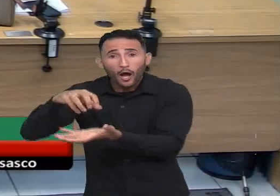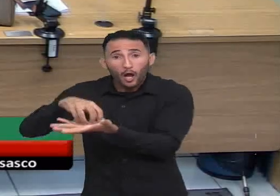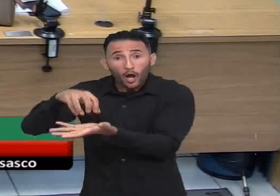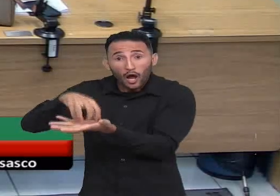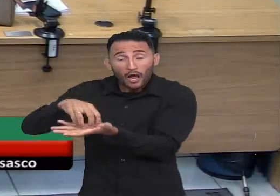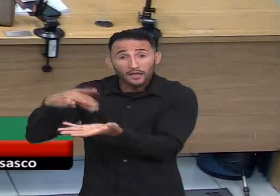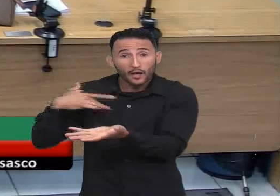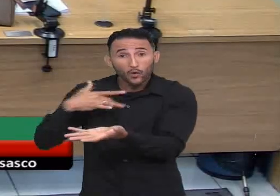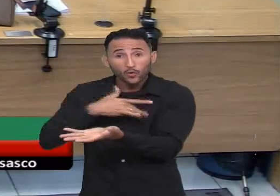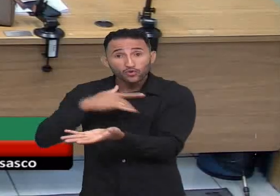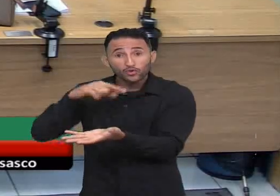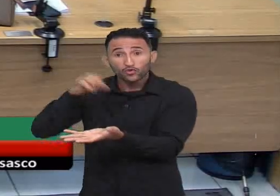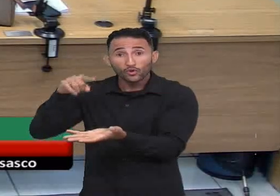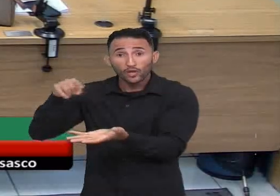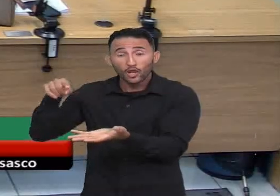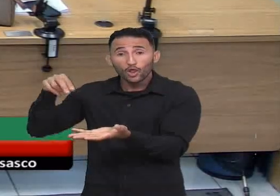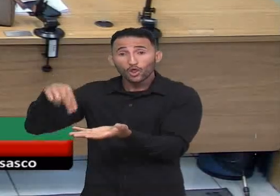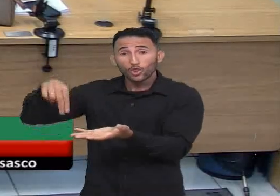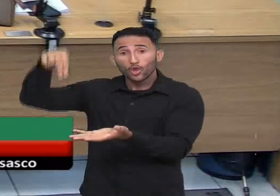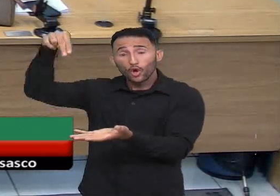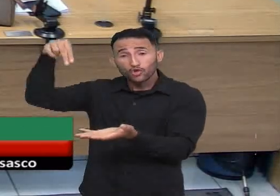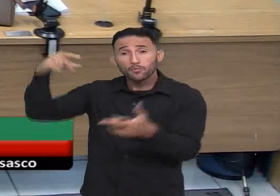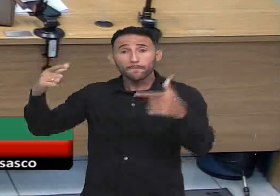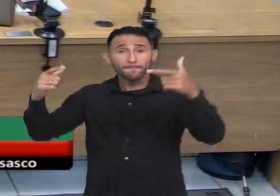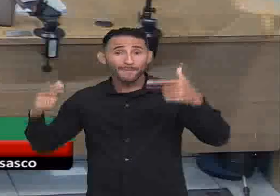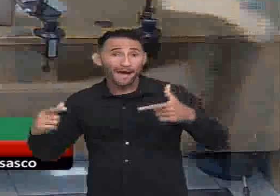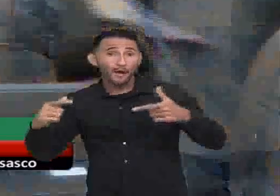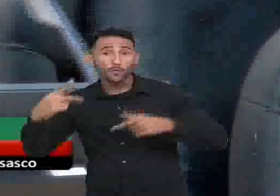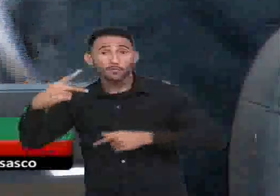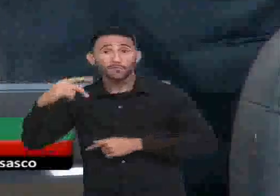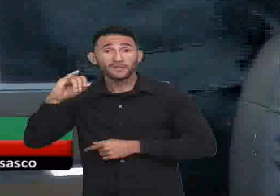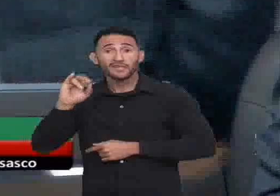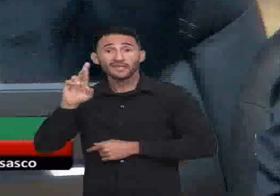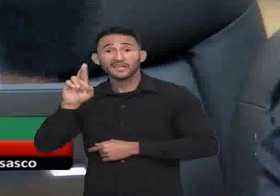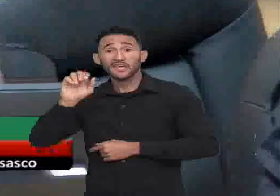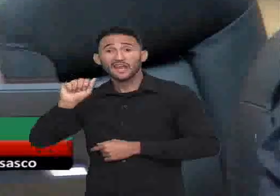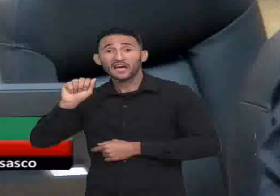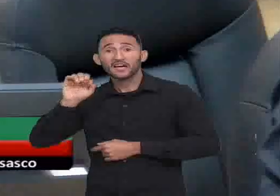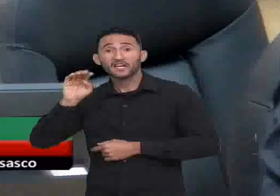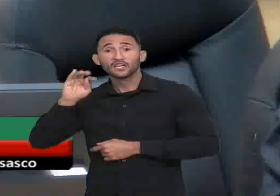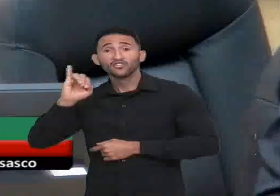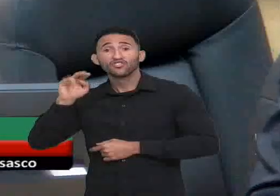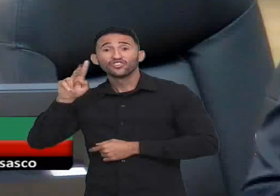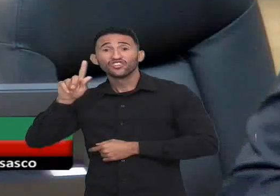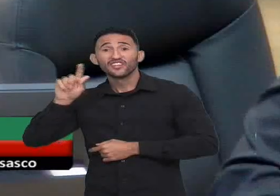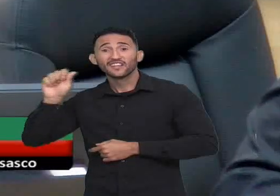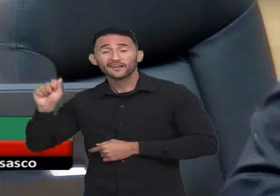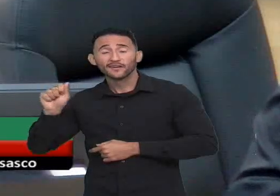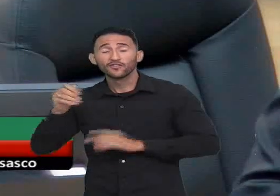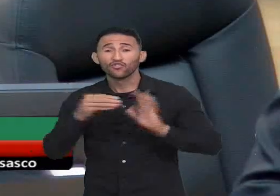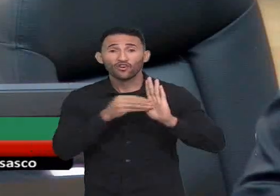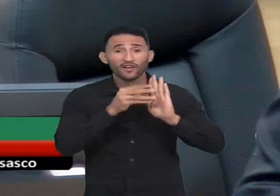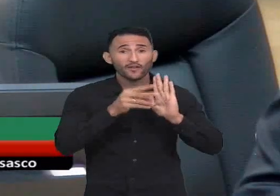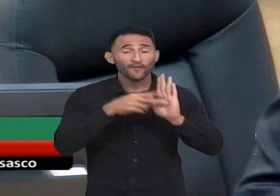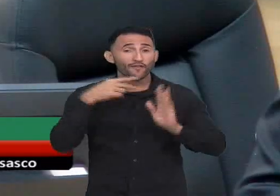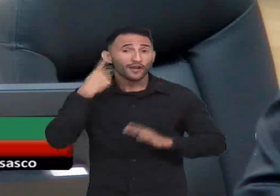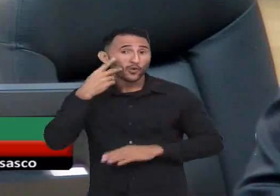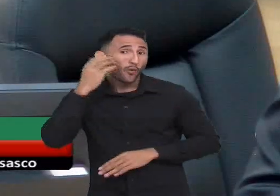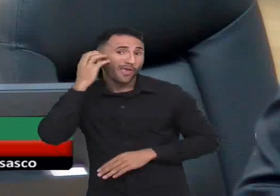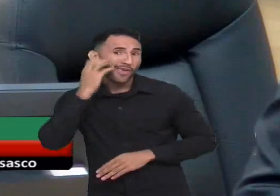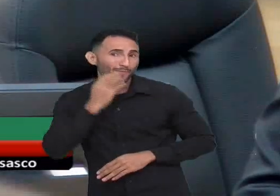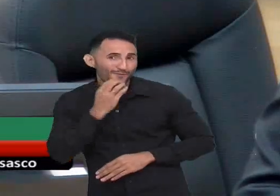na Avenida Getúlio Vargas, 889, no bairro Piratininga. Indicação do nobre vereador Emerson